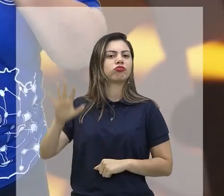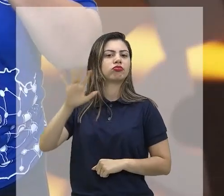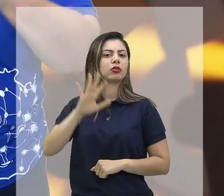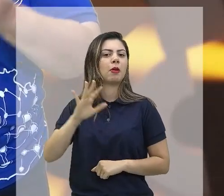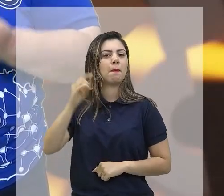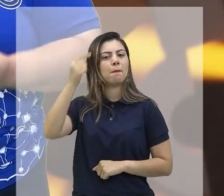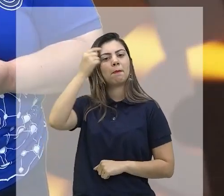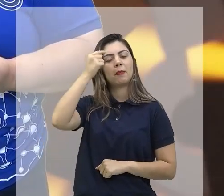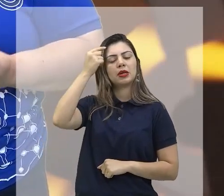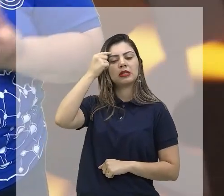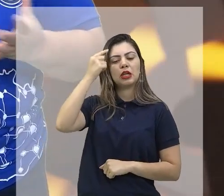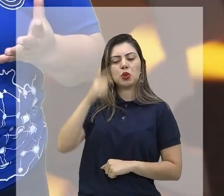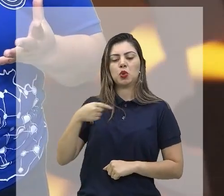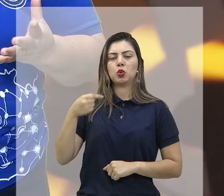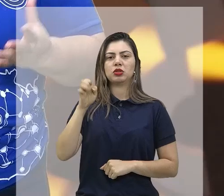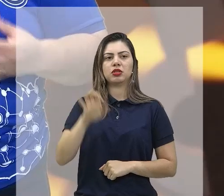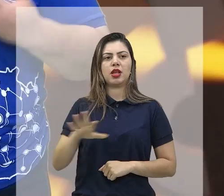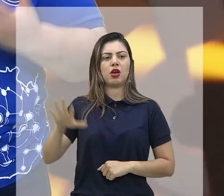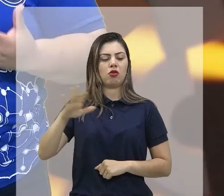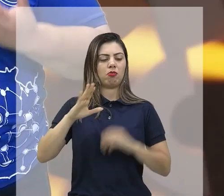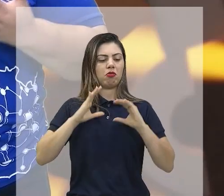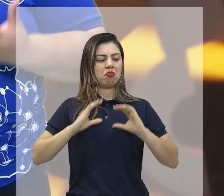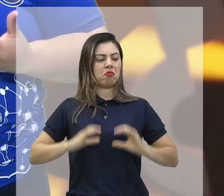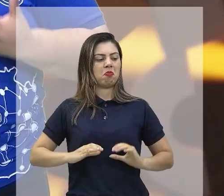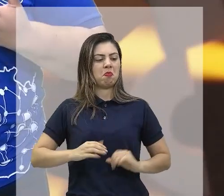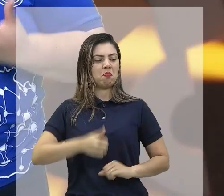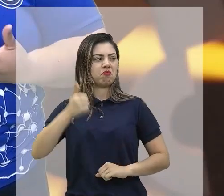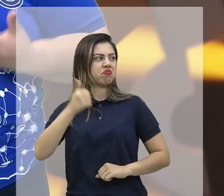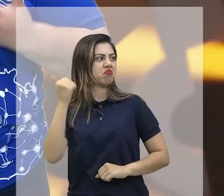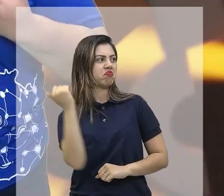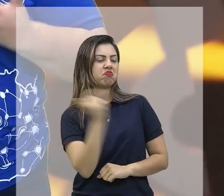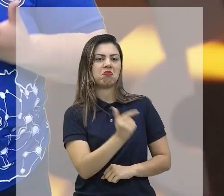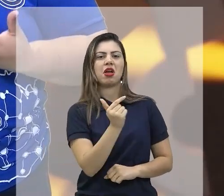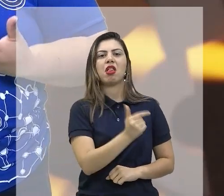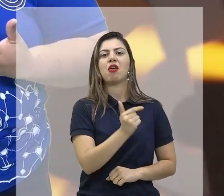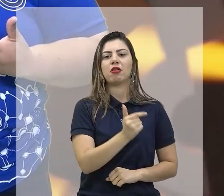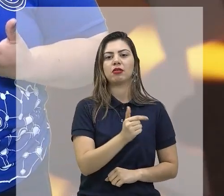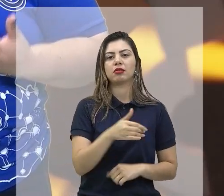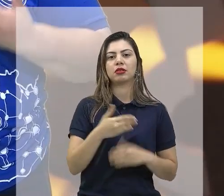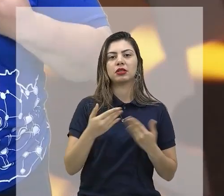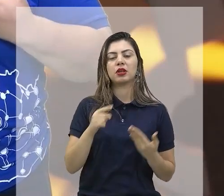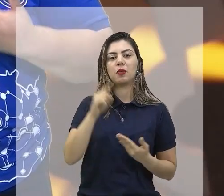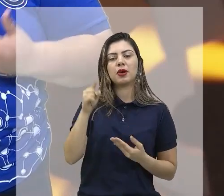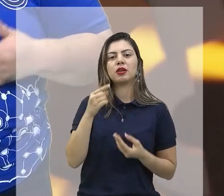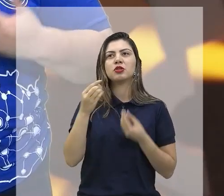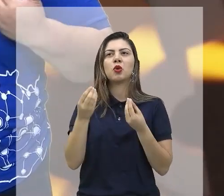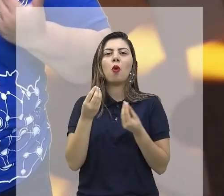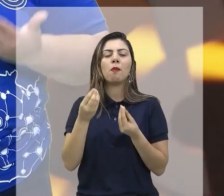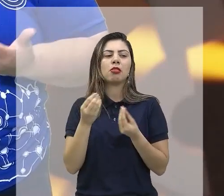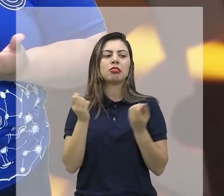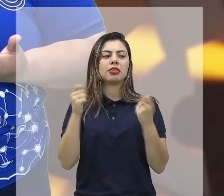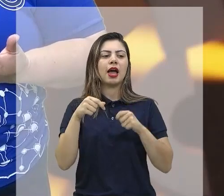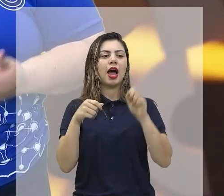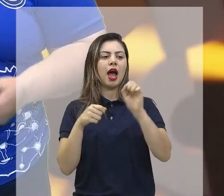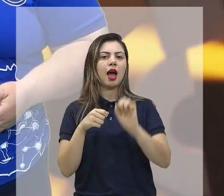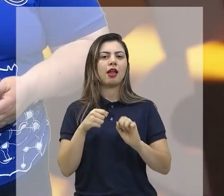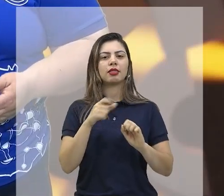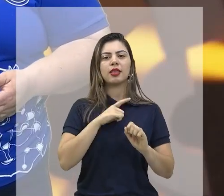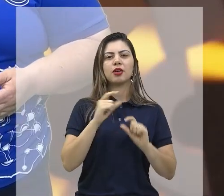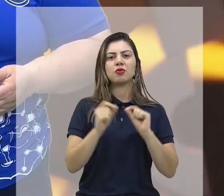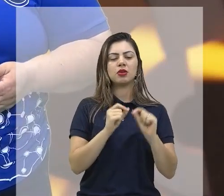mais civilizadas e, portanto, tinham a missão de levar a civilização a outras